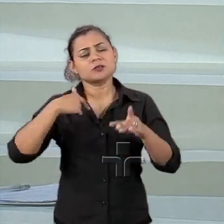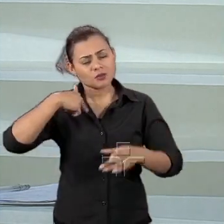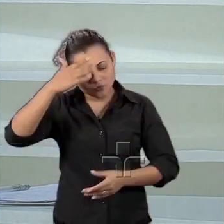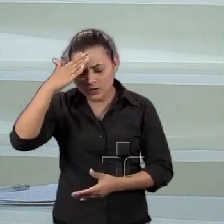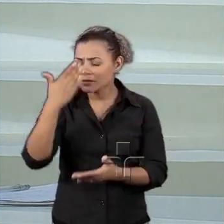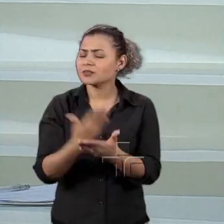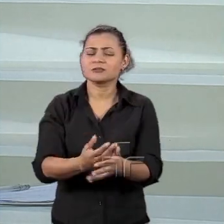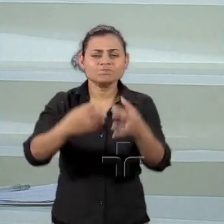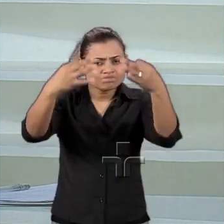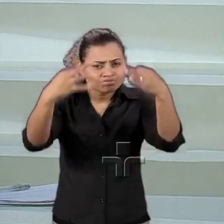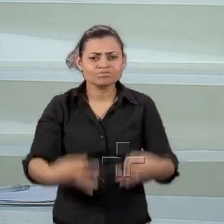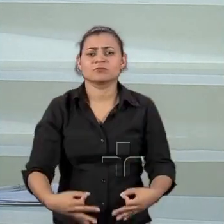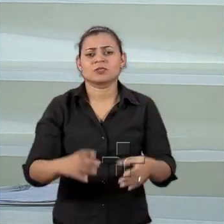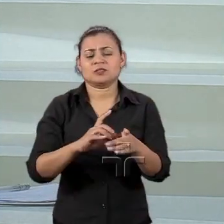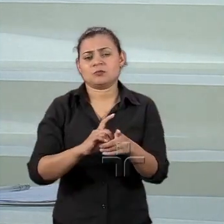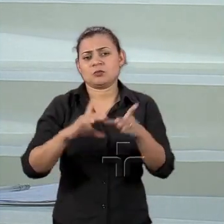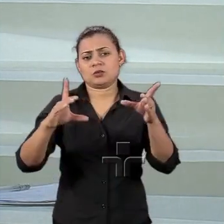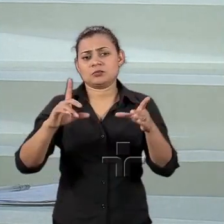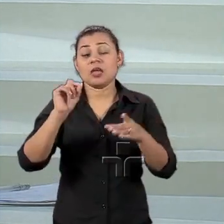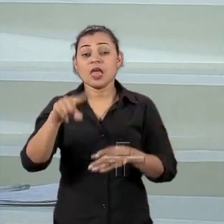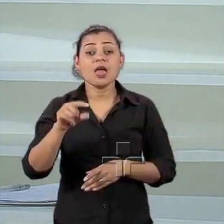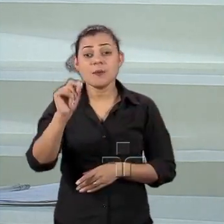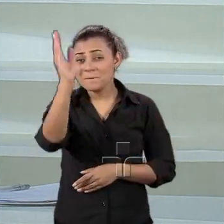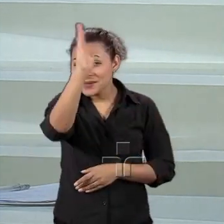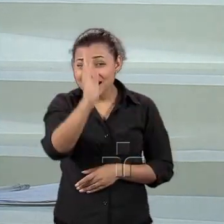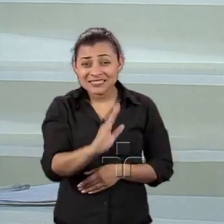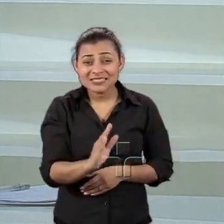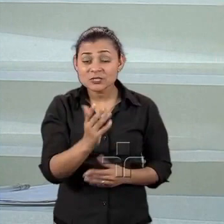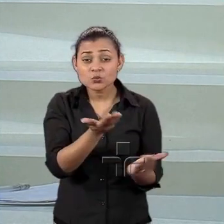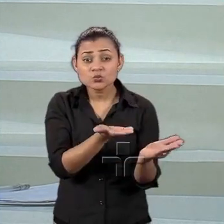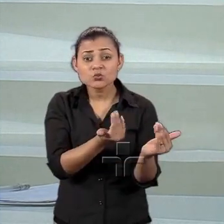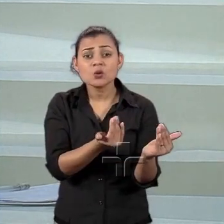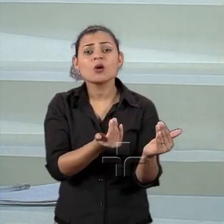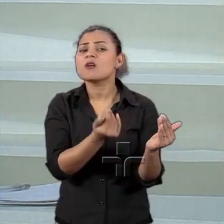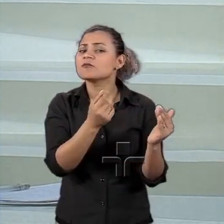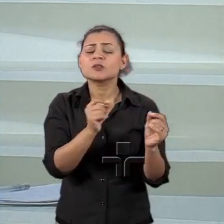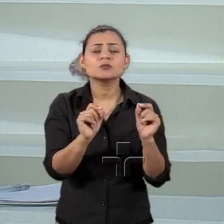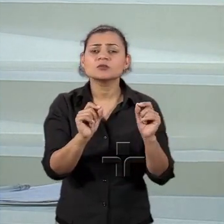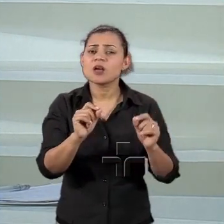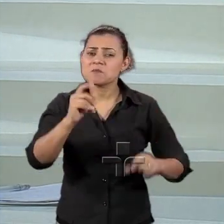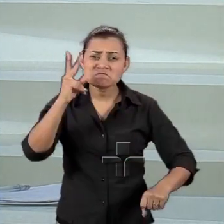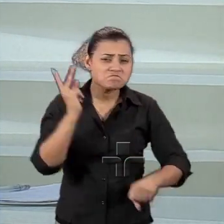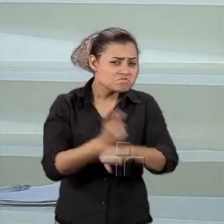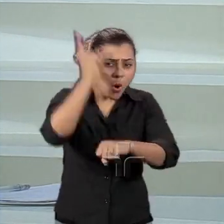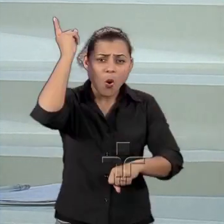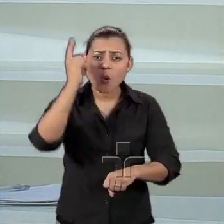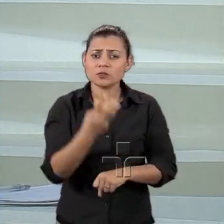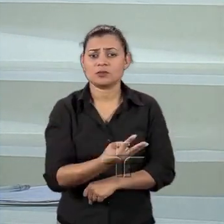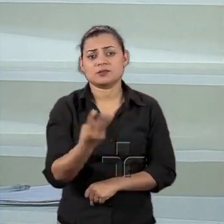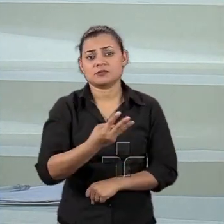democracia brasileira, que já é a terceira maior democracia do mundo. Só a Índia e os Estados Unidos são maiores